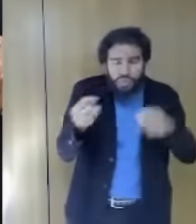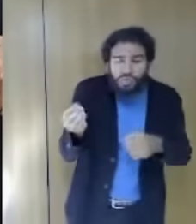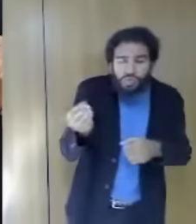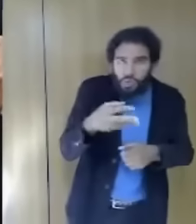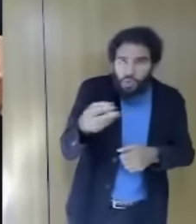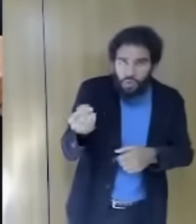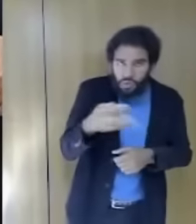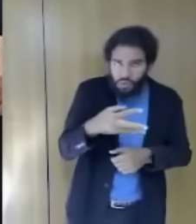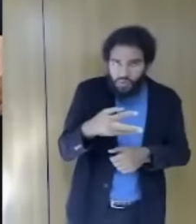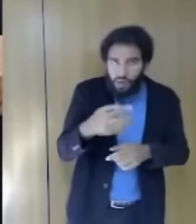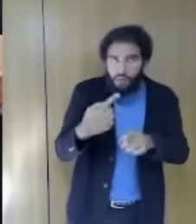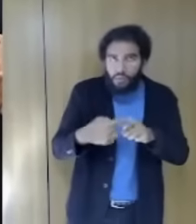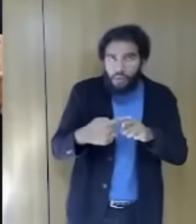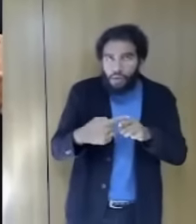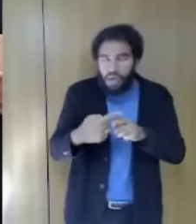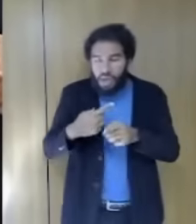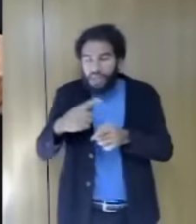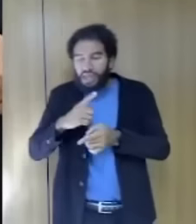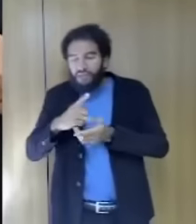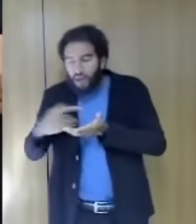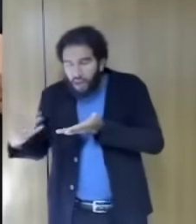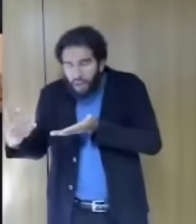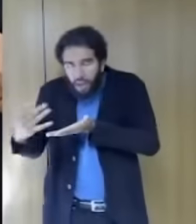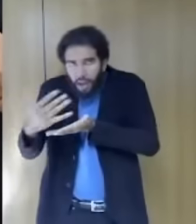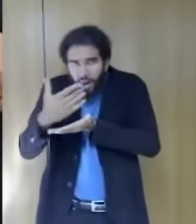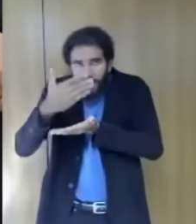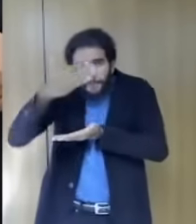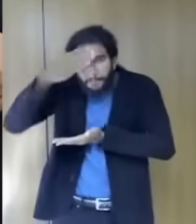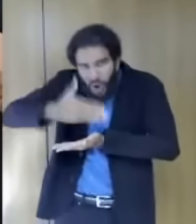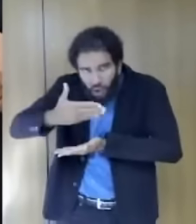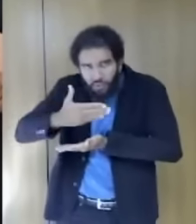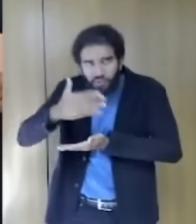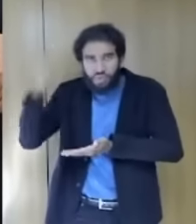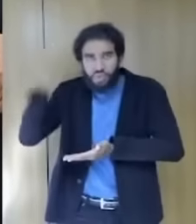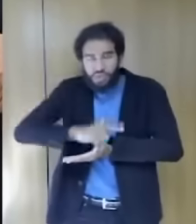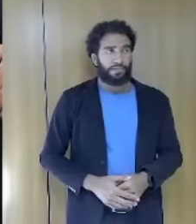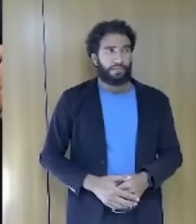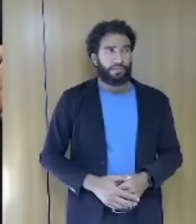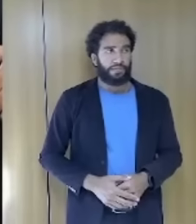derivadas desse conjunto de provas que foi colhido no dia de hoje.